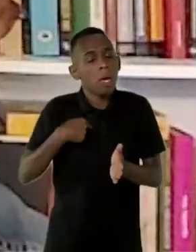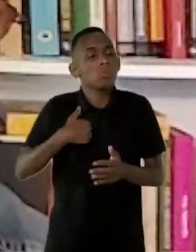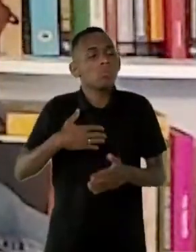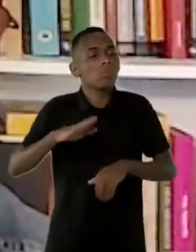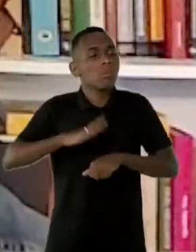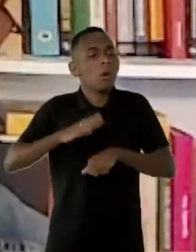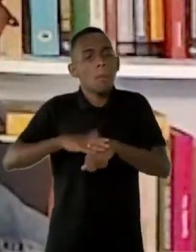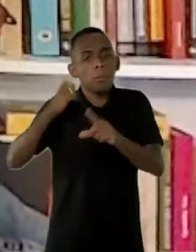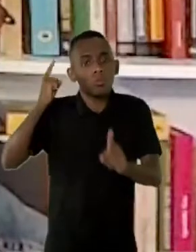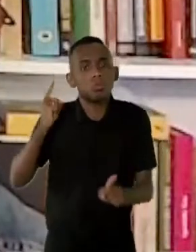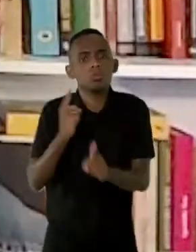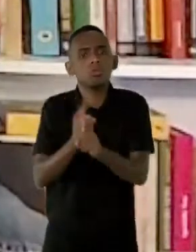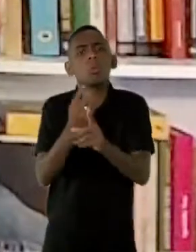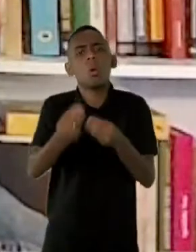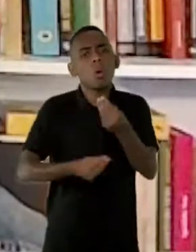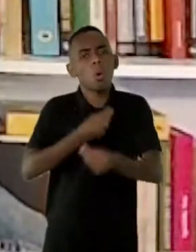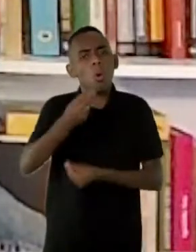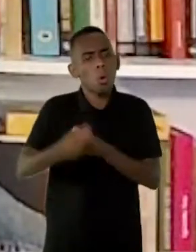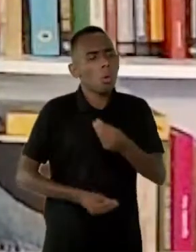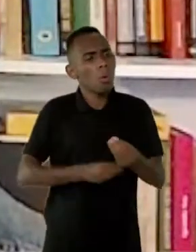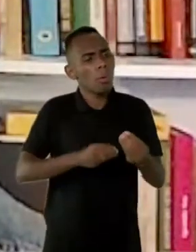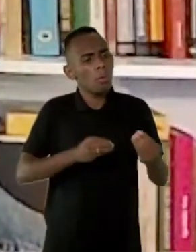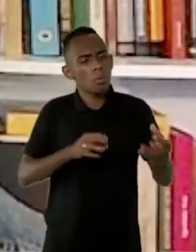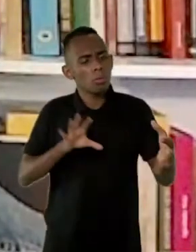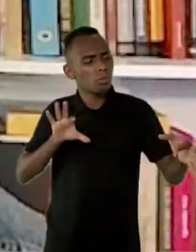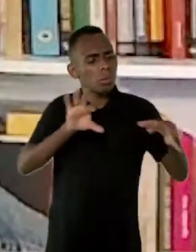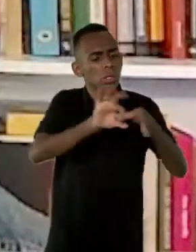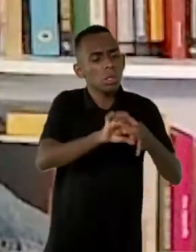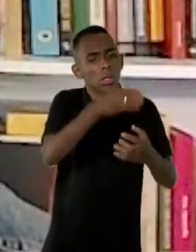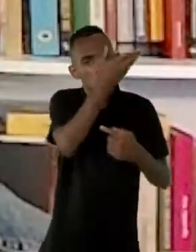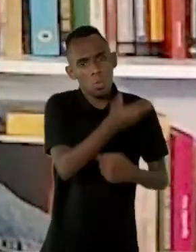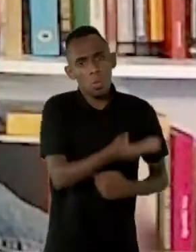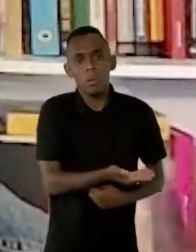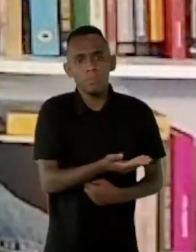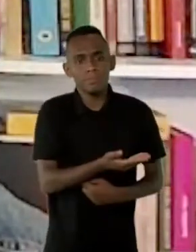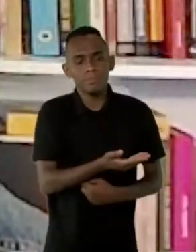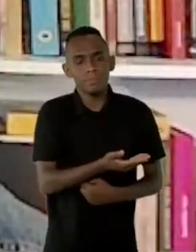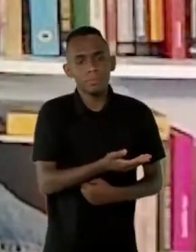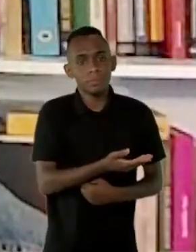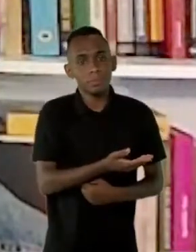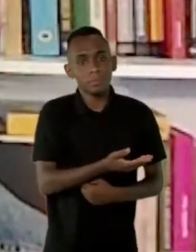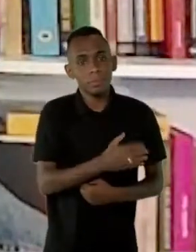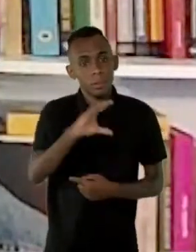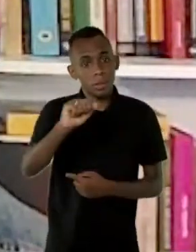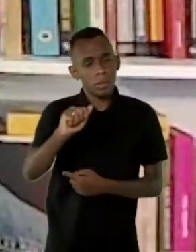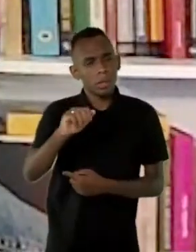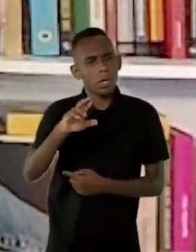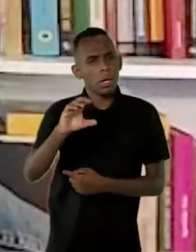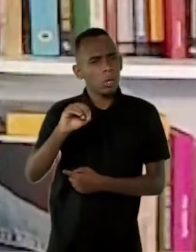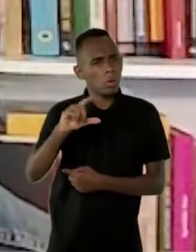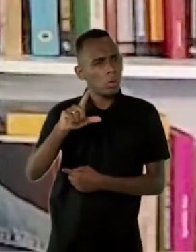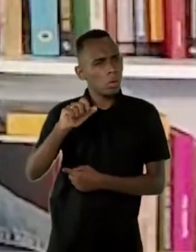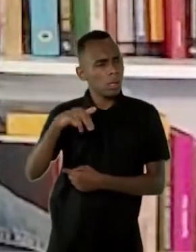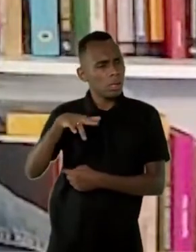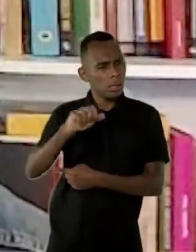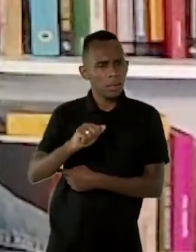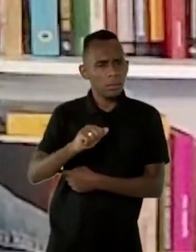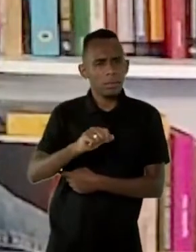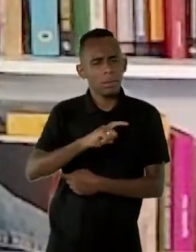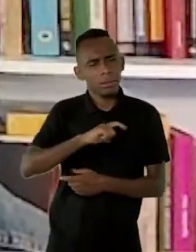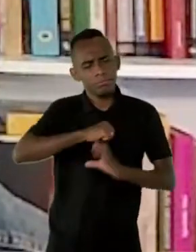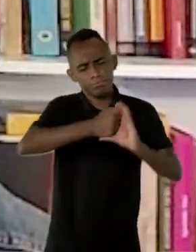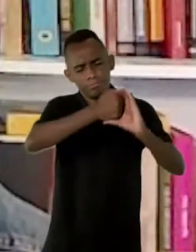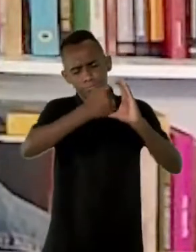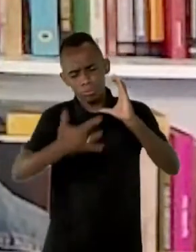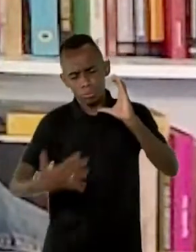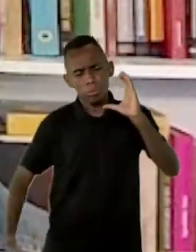identificar com a personagem Carolina, né? A Carolina é uma mulher de muitas faces e